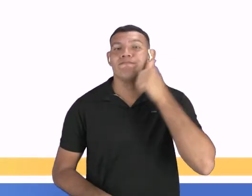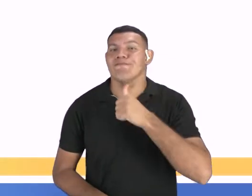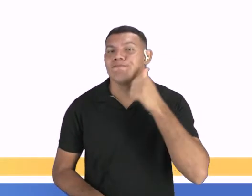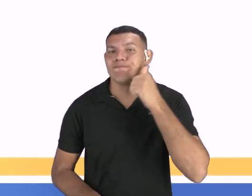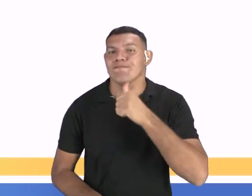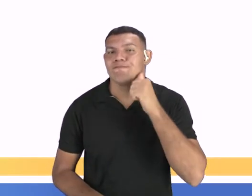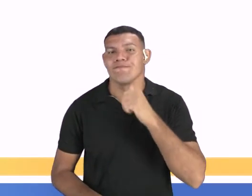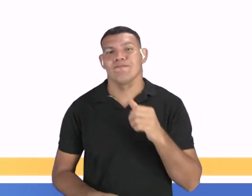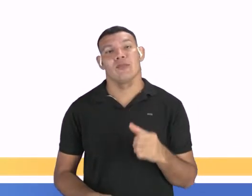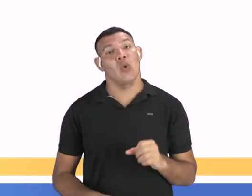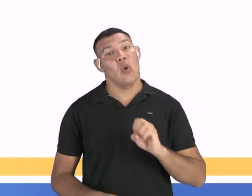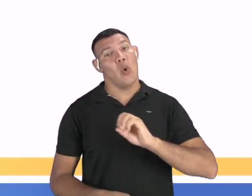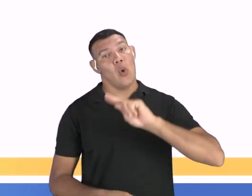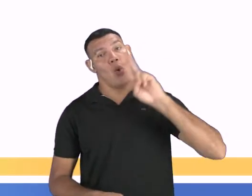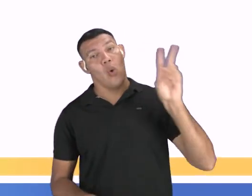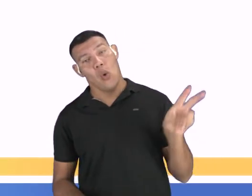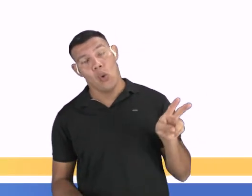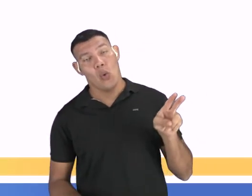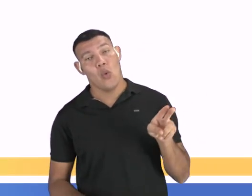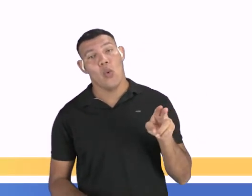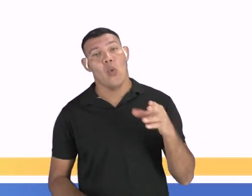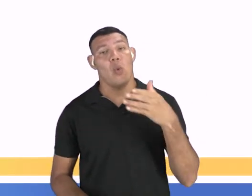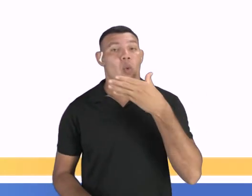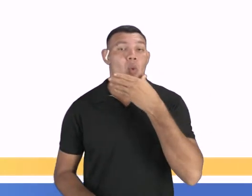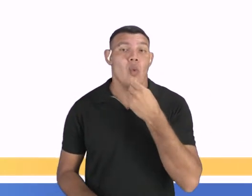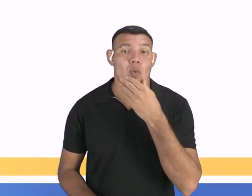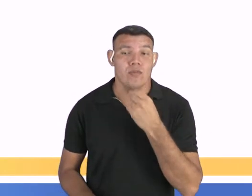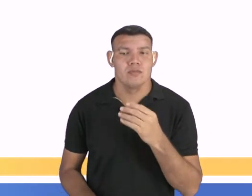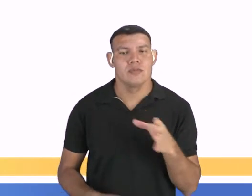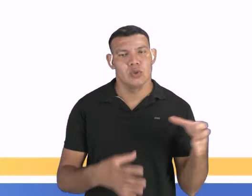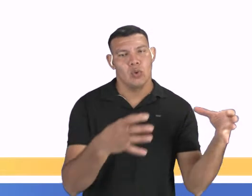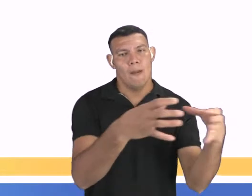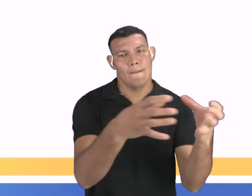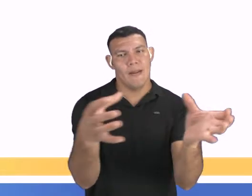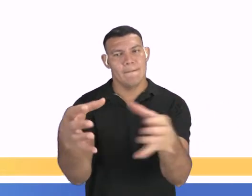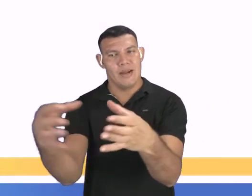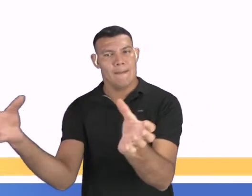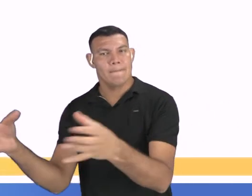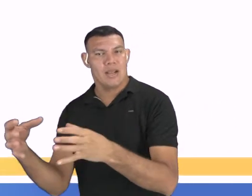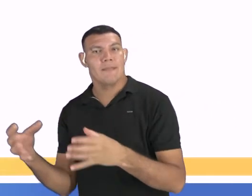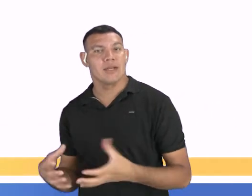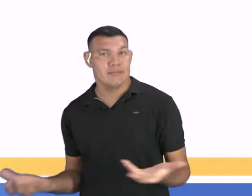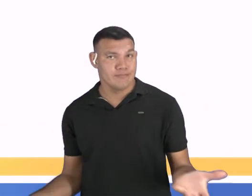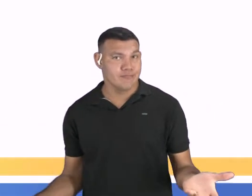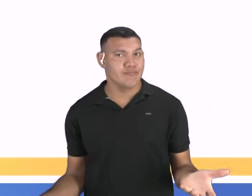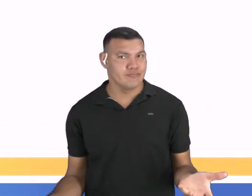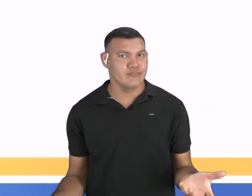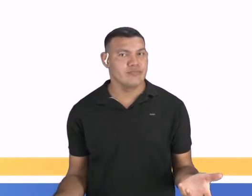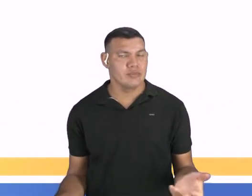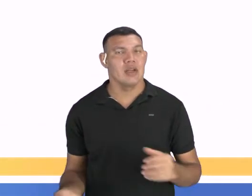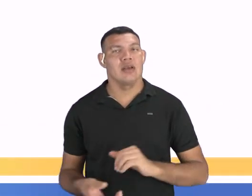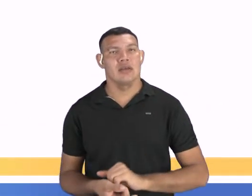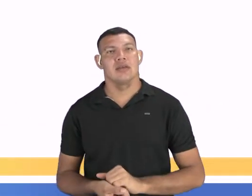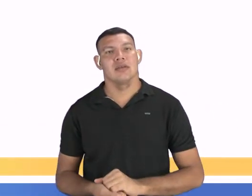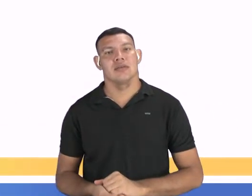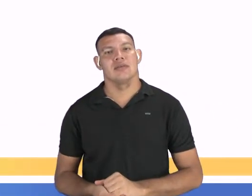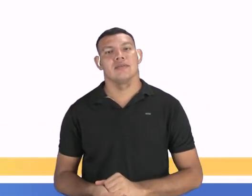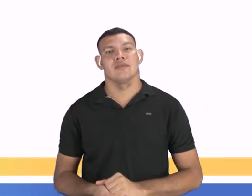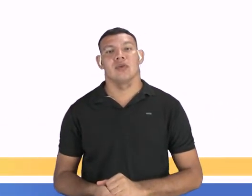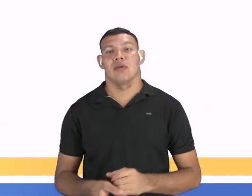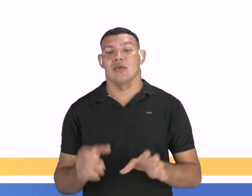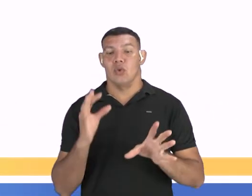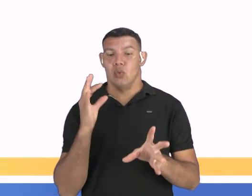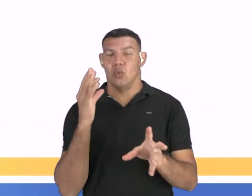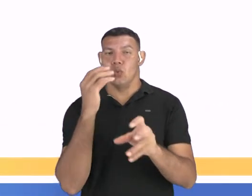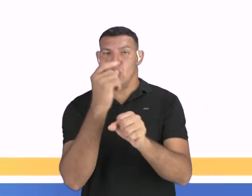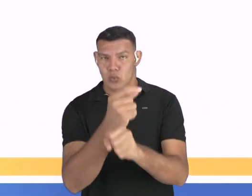meninas ou meninos, né, em cada grupo, né? Então, o total de alunos por grupo deve ser igual a 6.